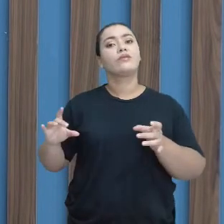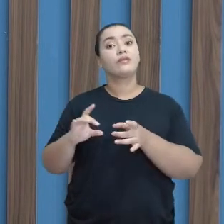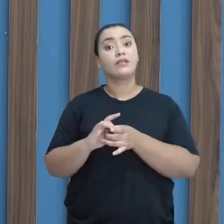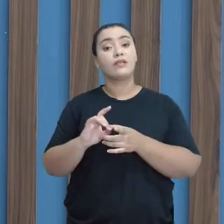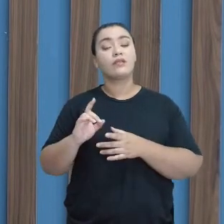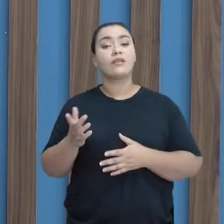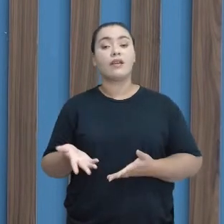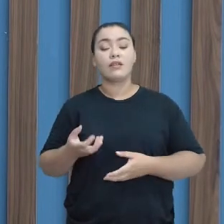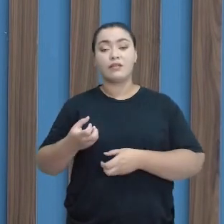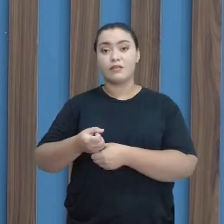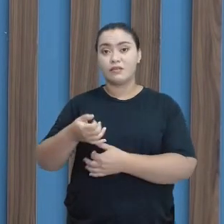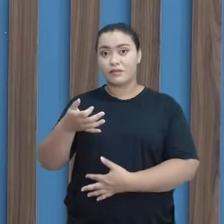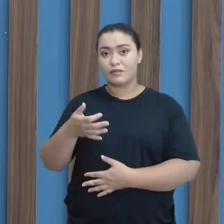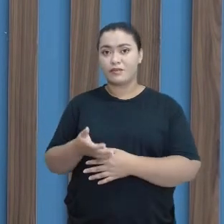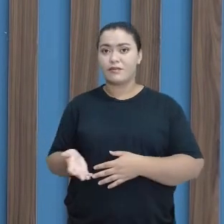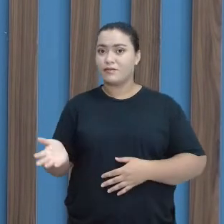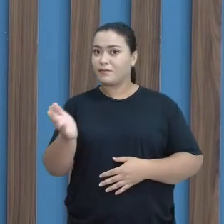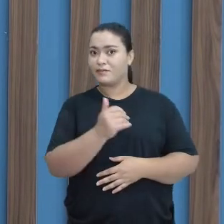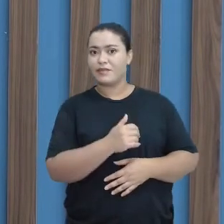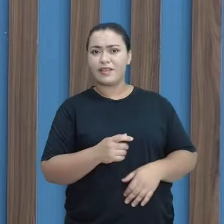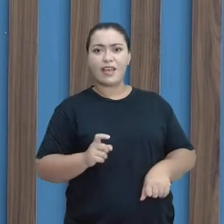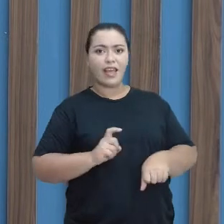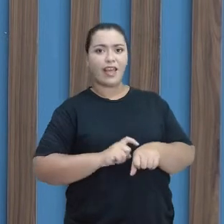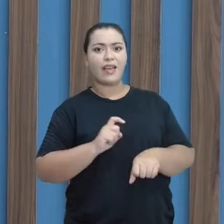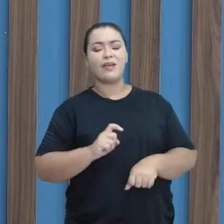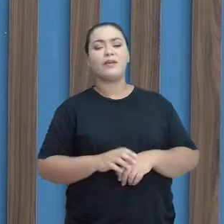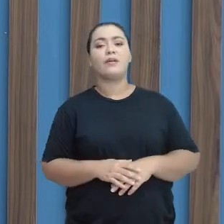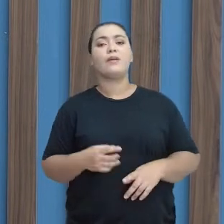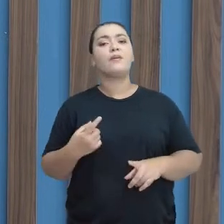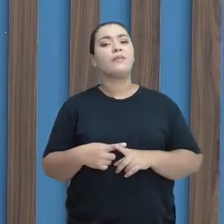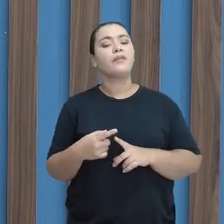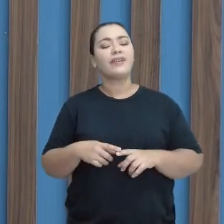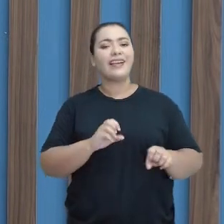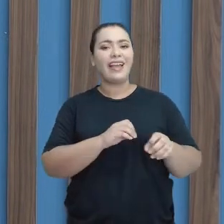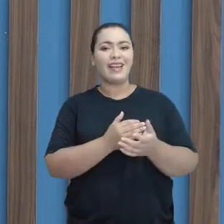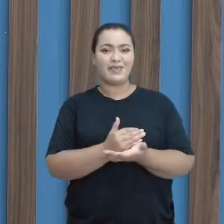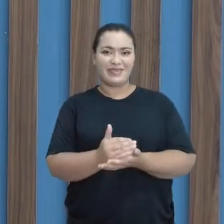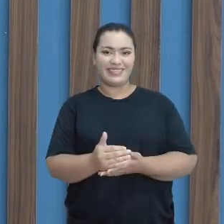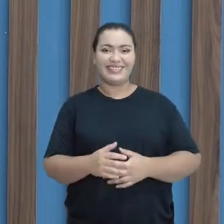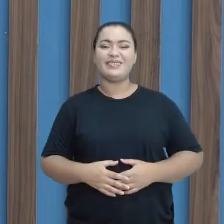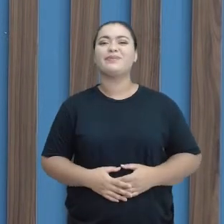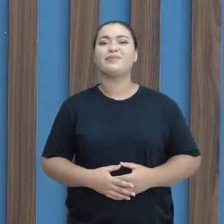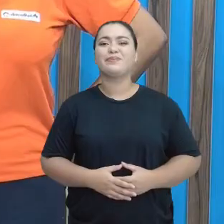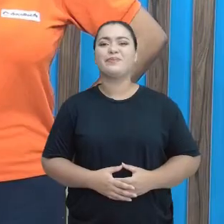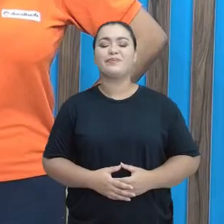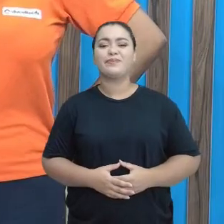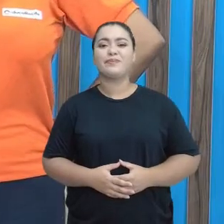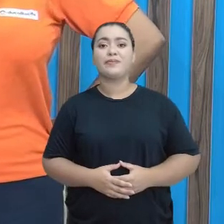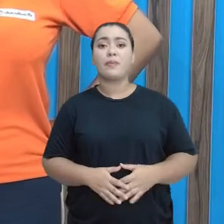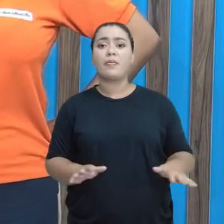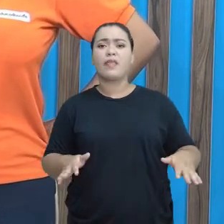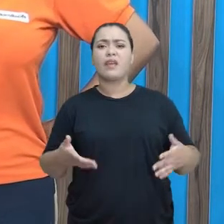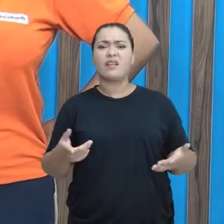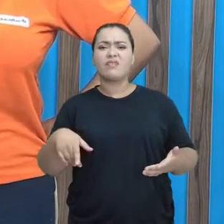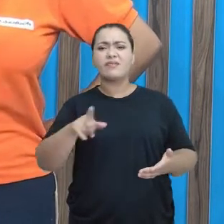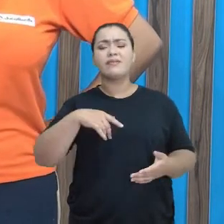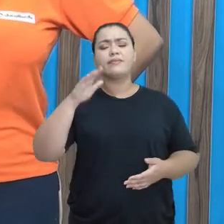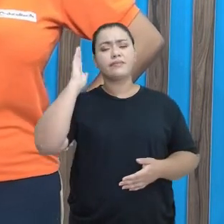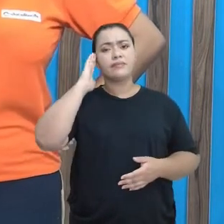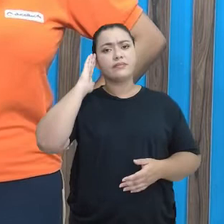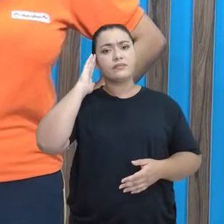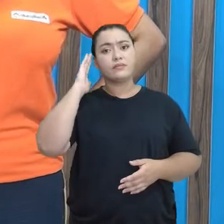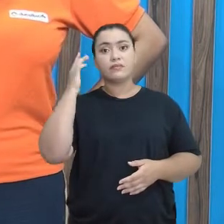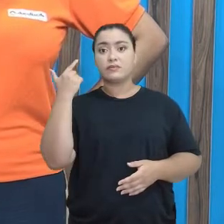se conectou, se conecta imediatamente, porque a aula está começando. E aí, vocês sabem,